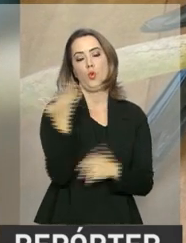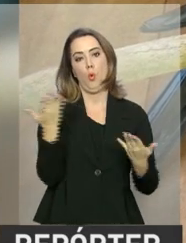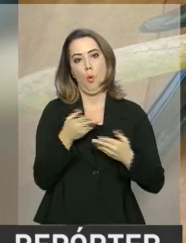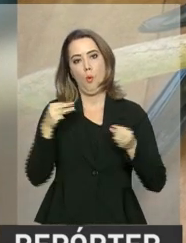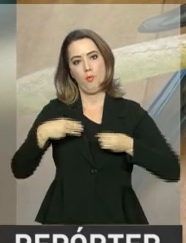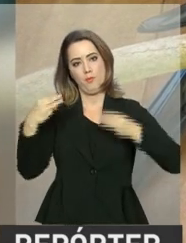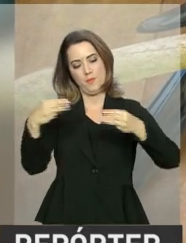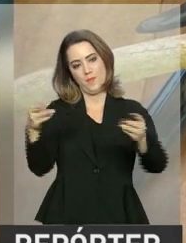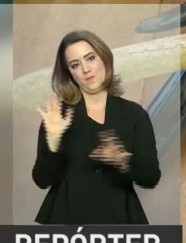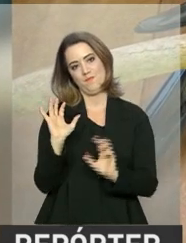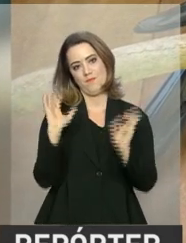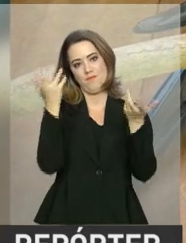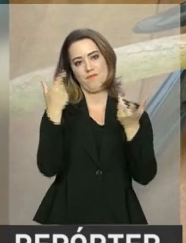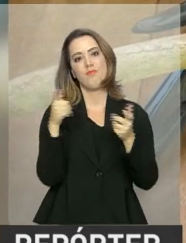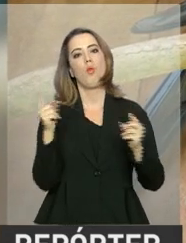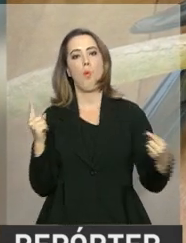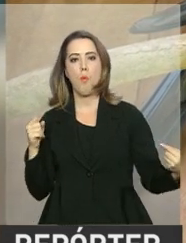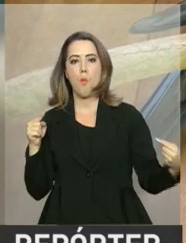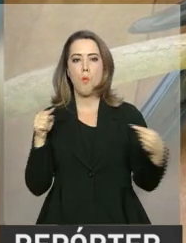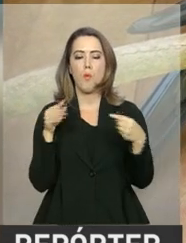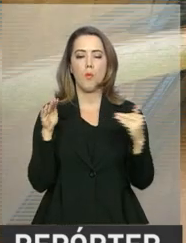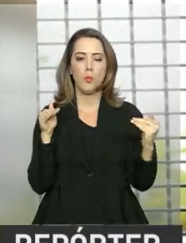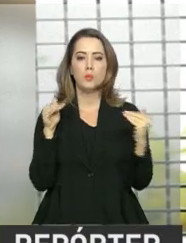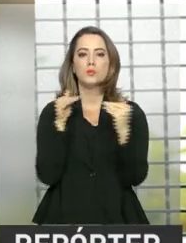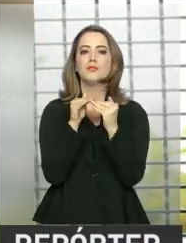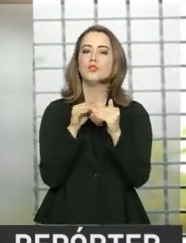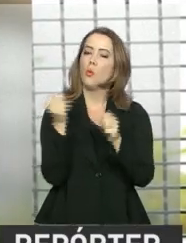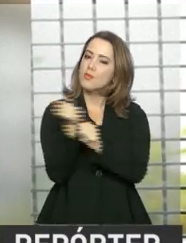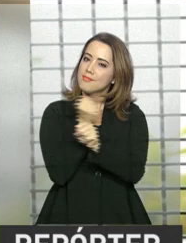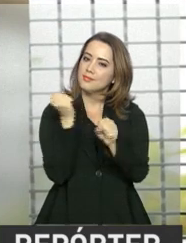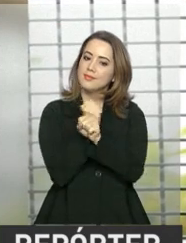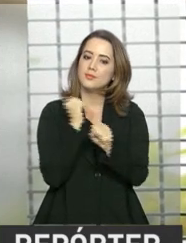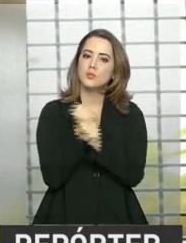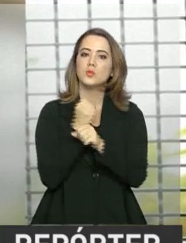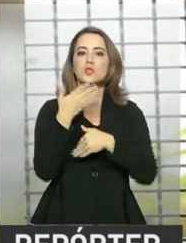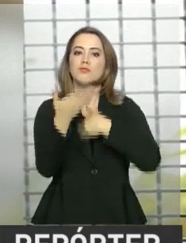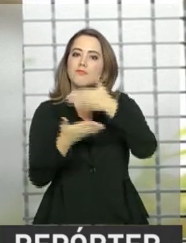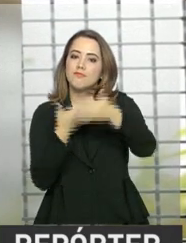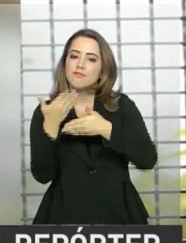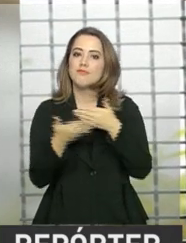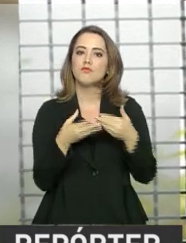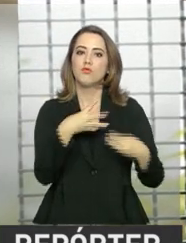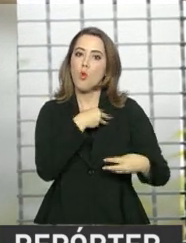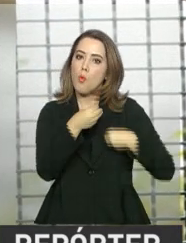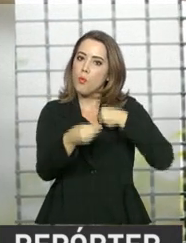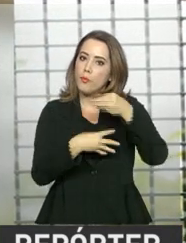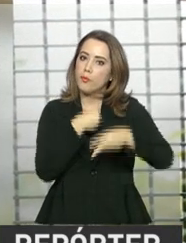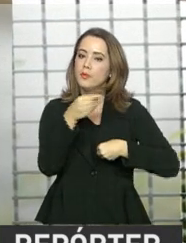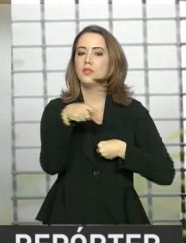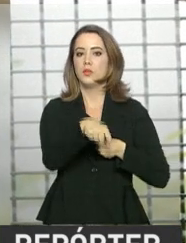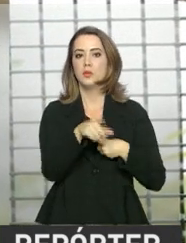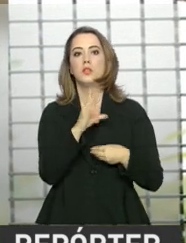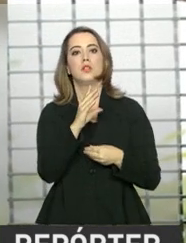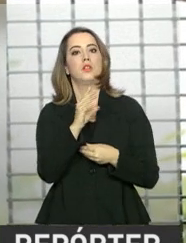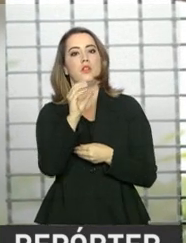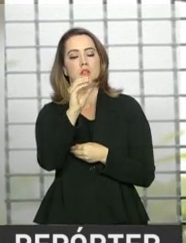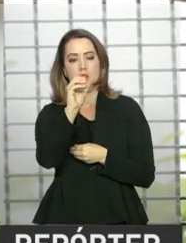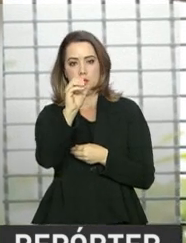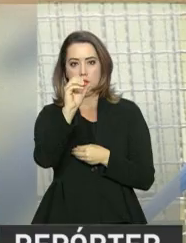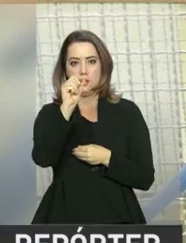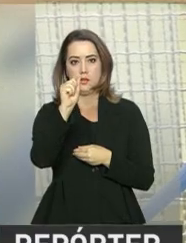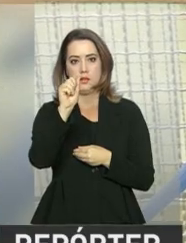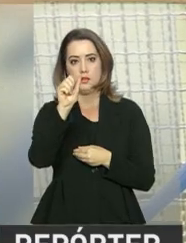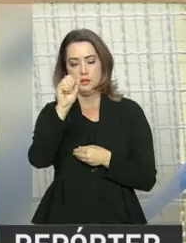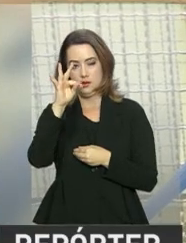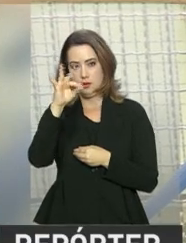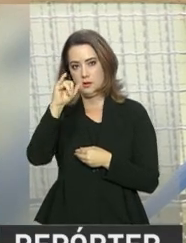instituições estrangeiras firmaram acordo para a construção desse local de reprodução da ararinha azul na Caatinga, na região de